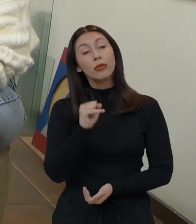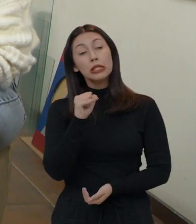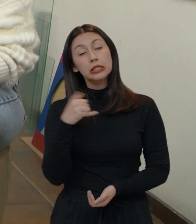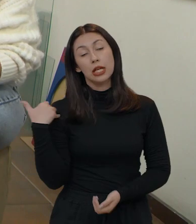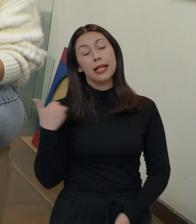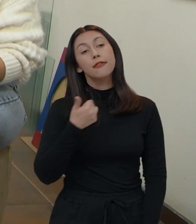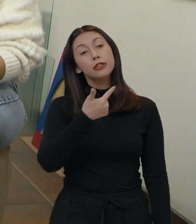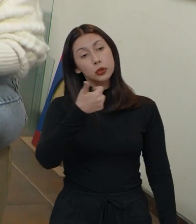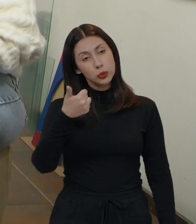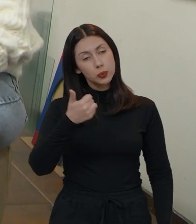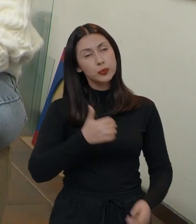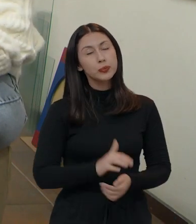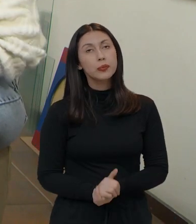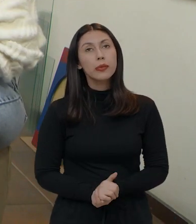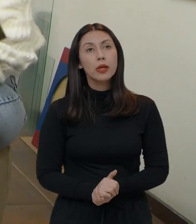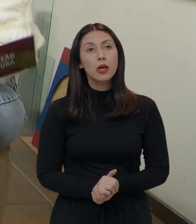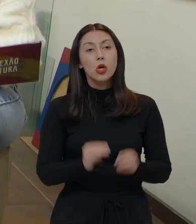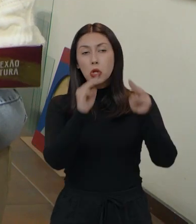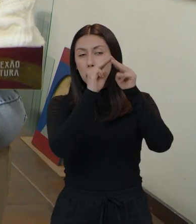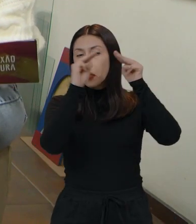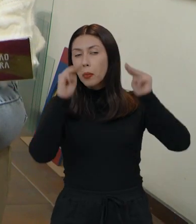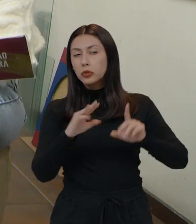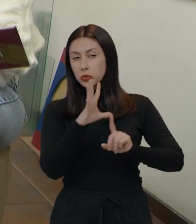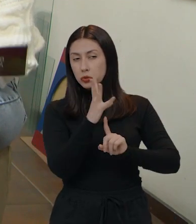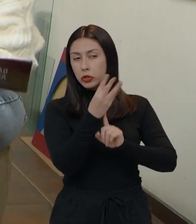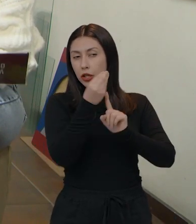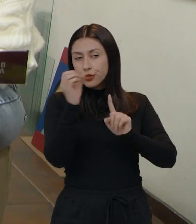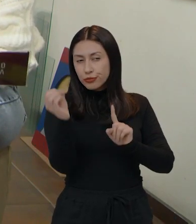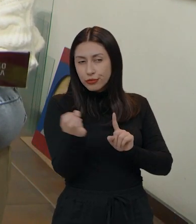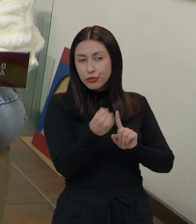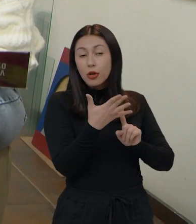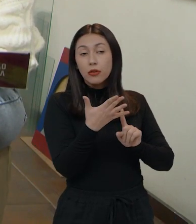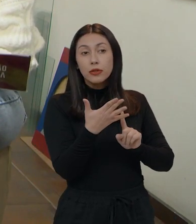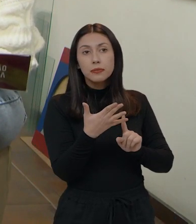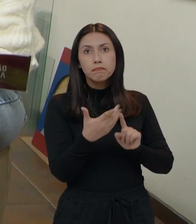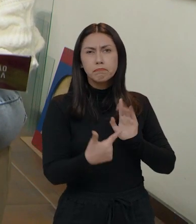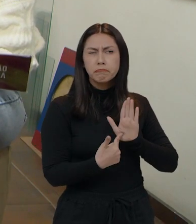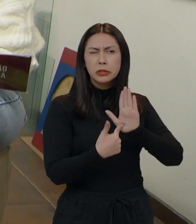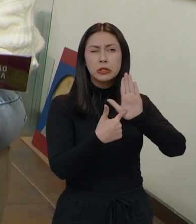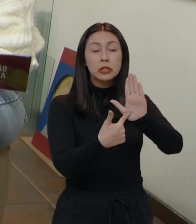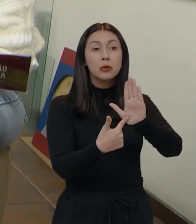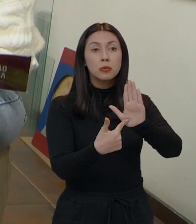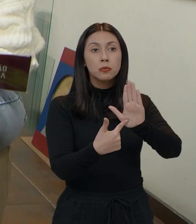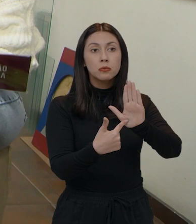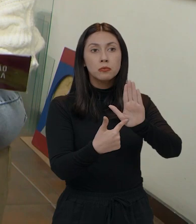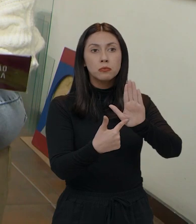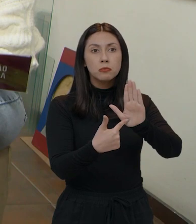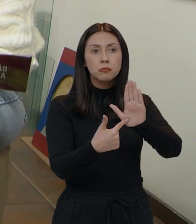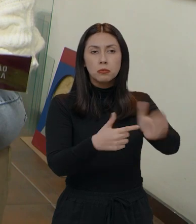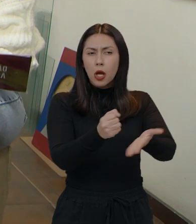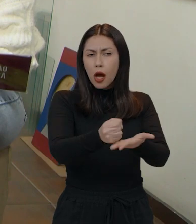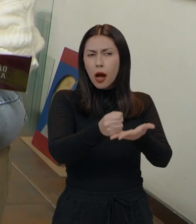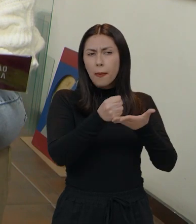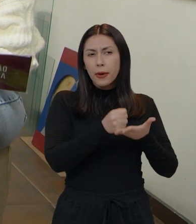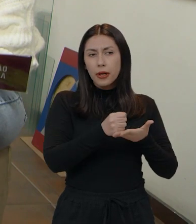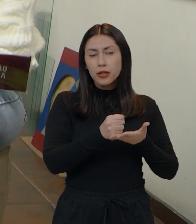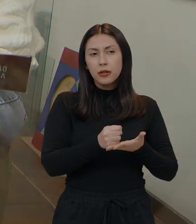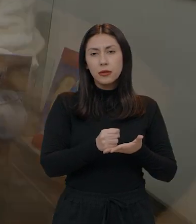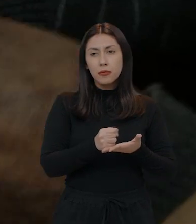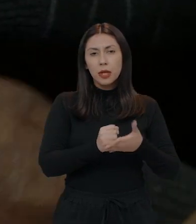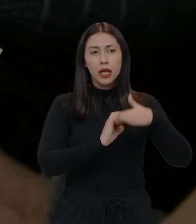fiz, foi no Museu de Arte Moderna. É uma exposição patrocinada pela